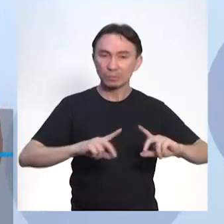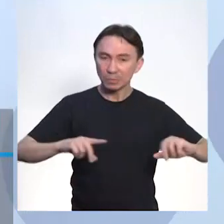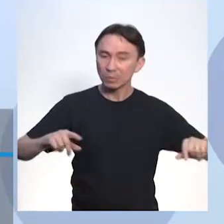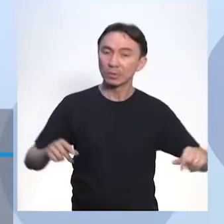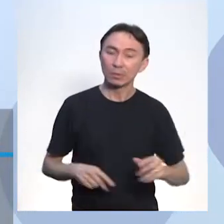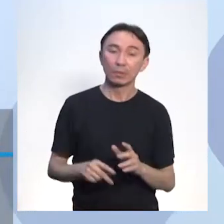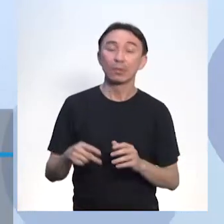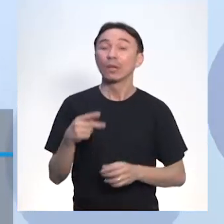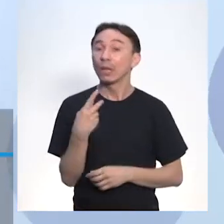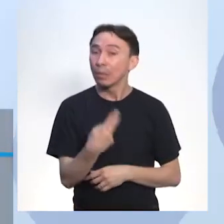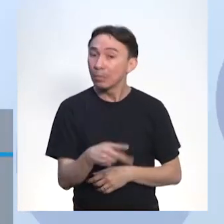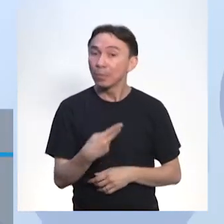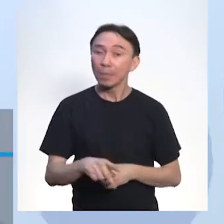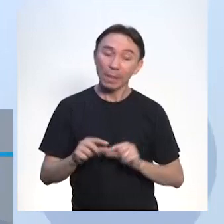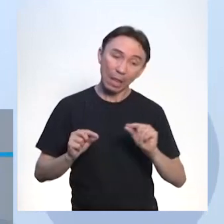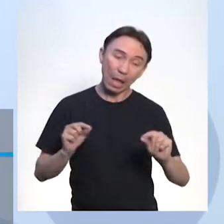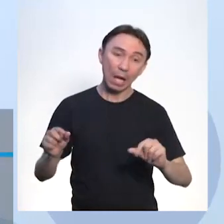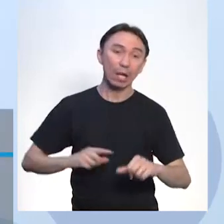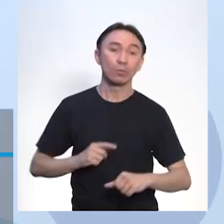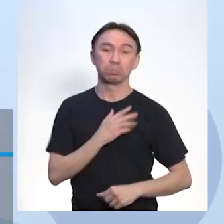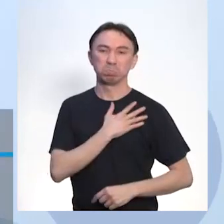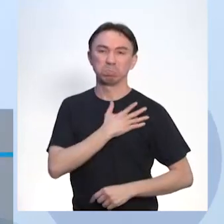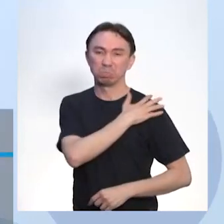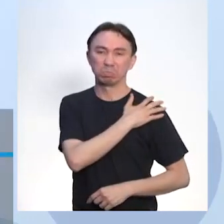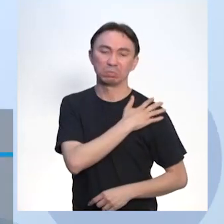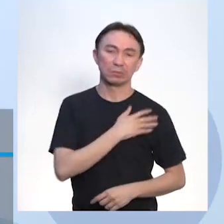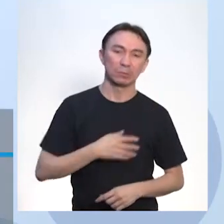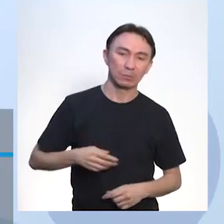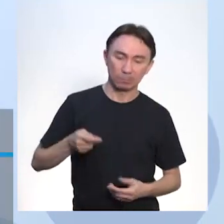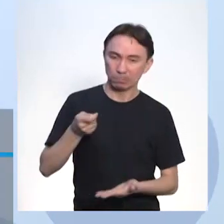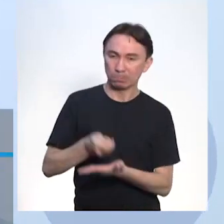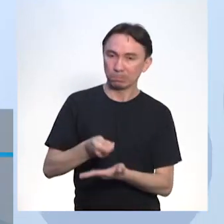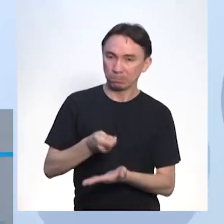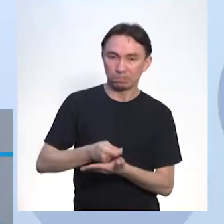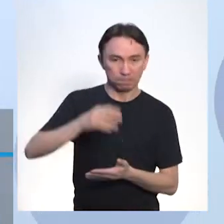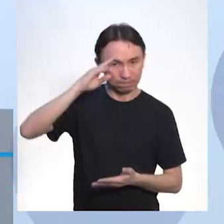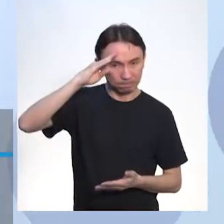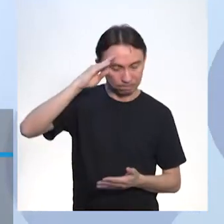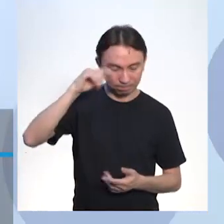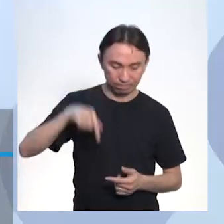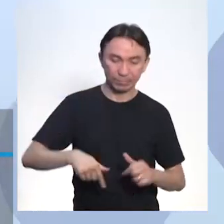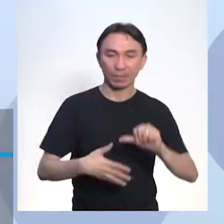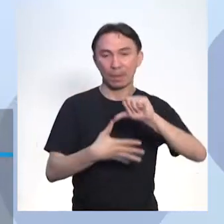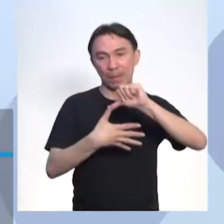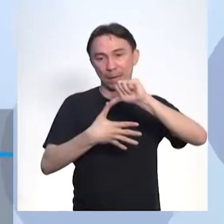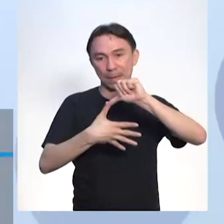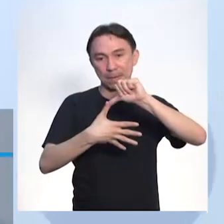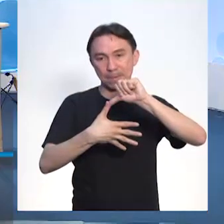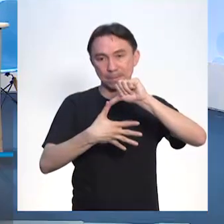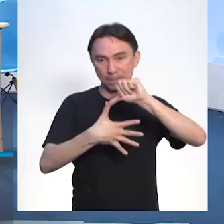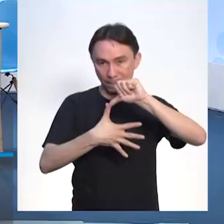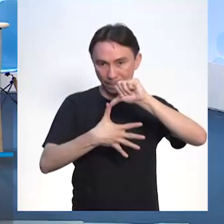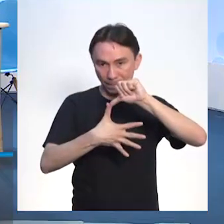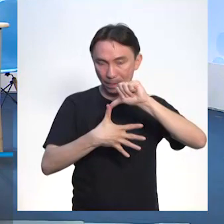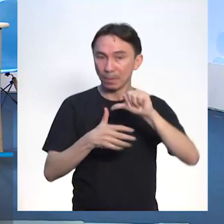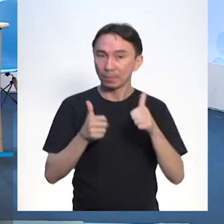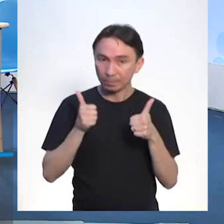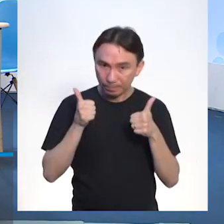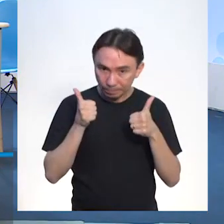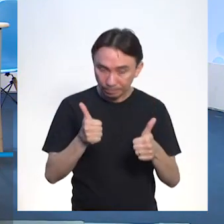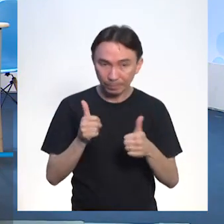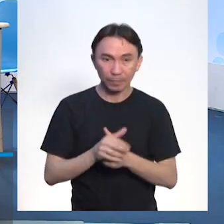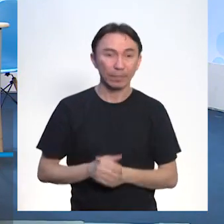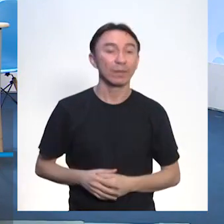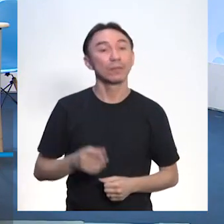desdobramentos das ditaduras militares na América Latina, ok? Vamos então para a